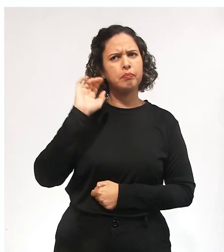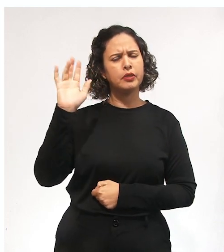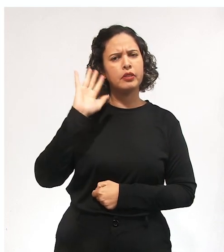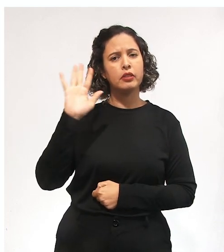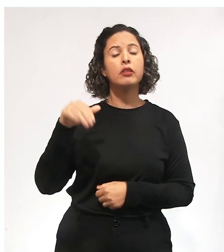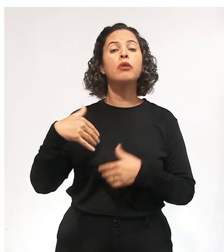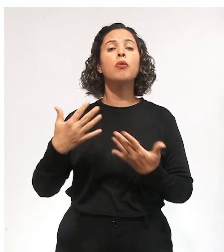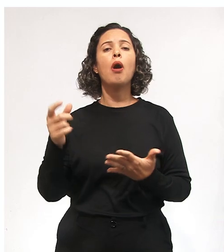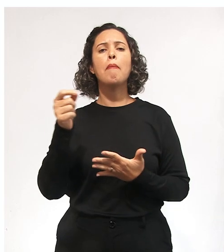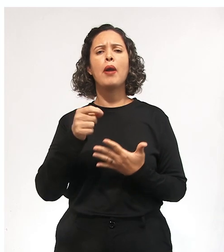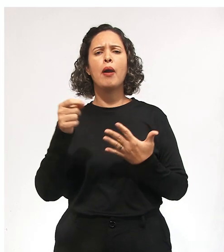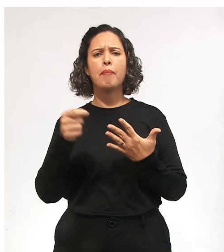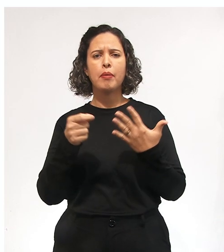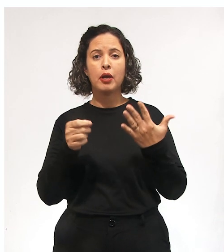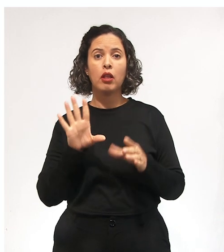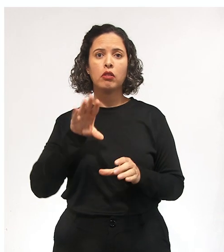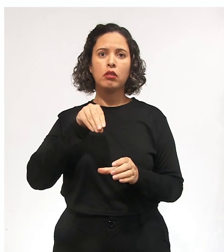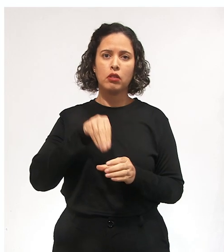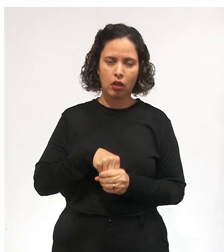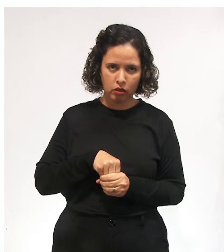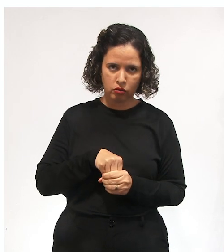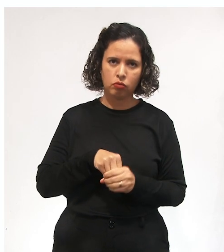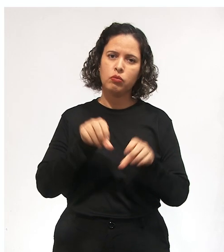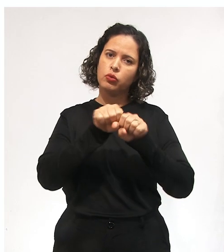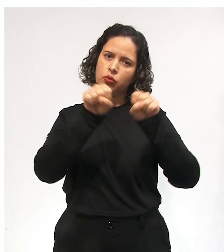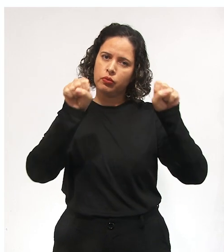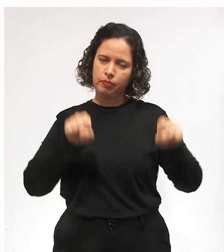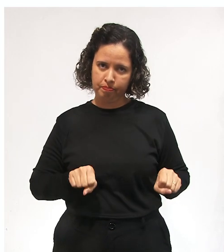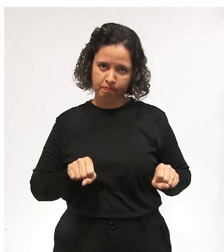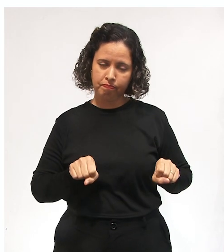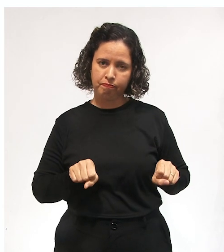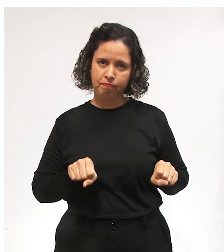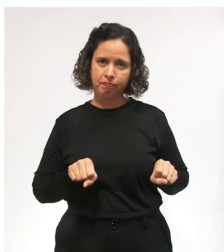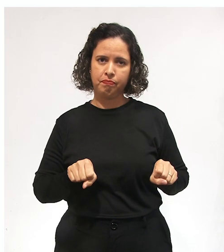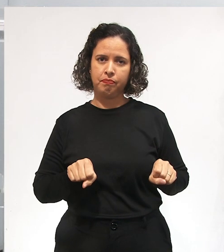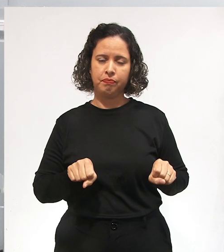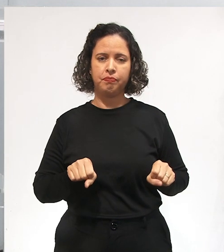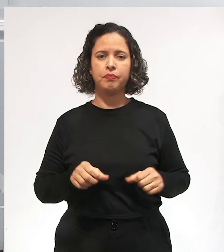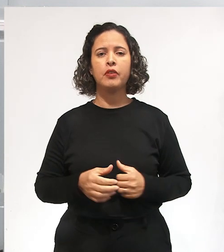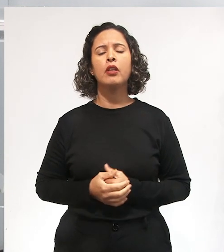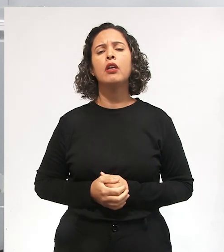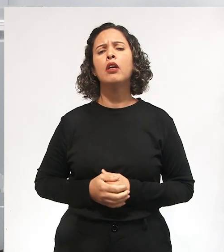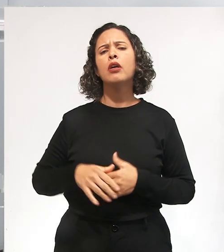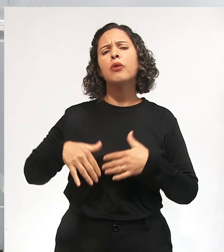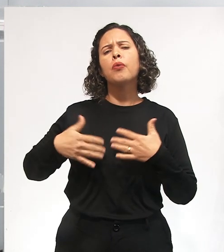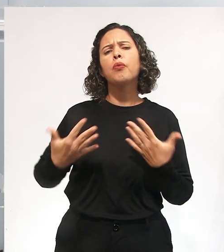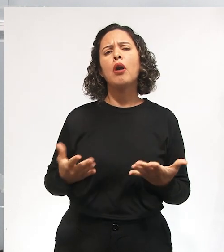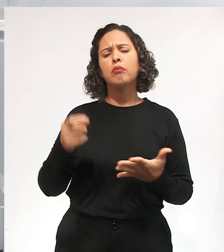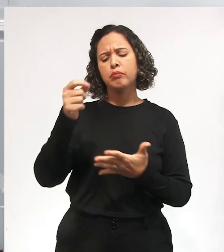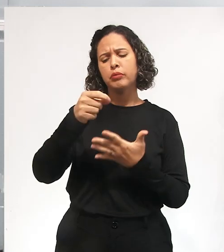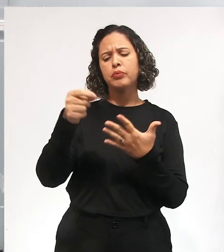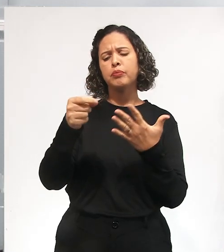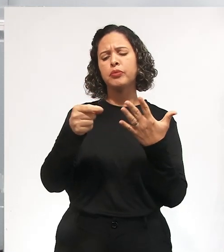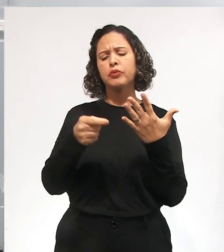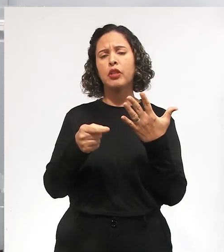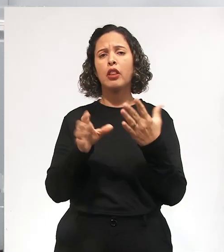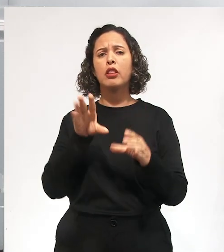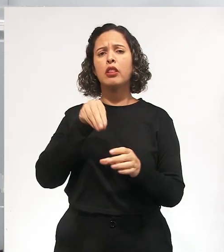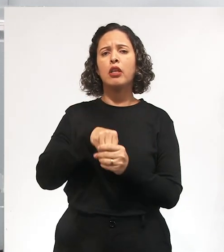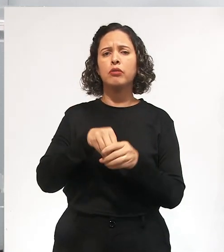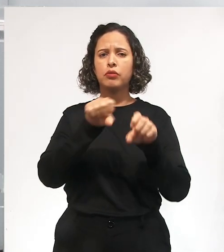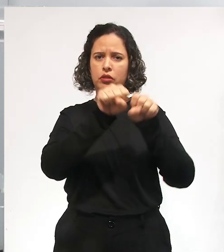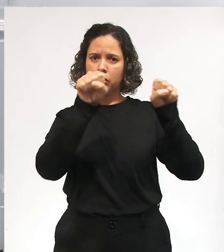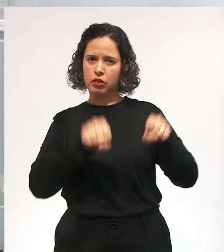os componentes que compõem esse sistema. Quais são os componentes que compõem um